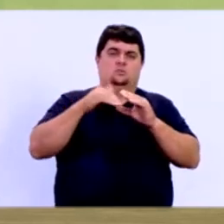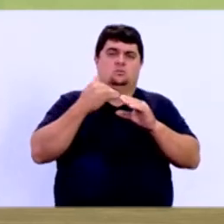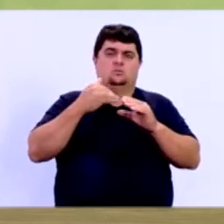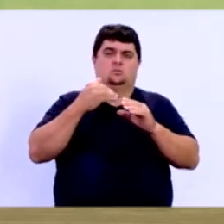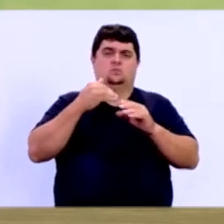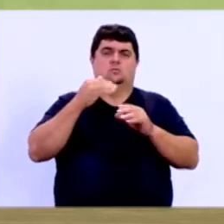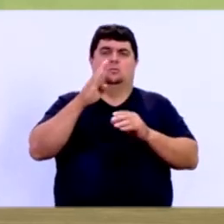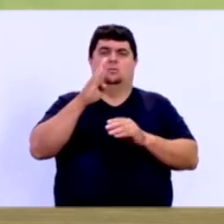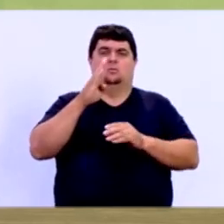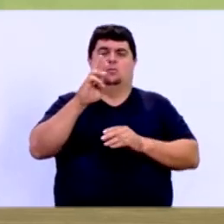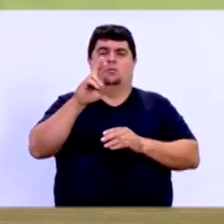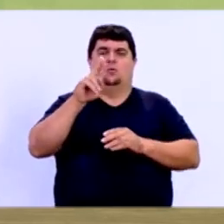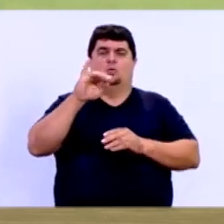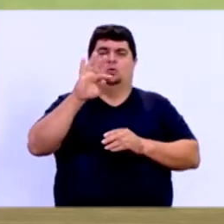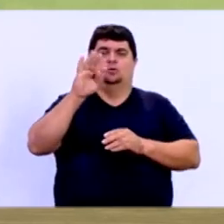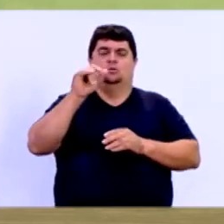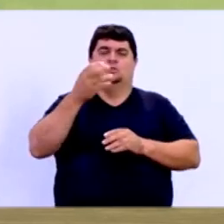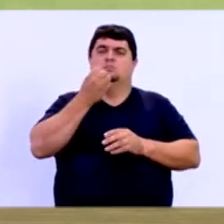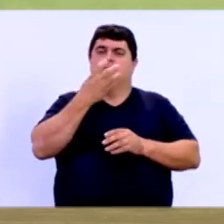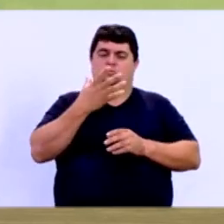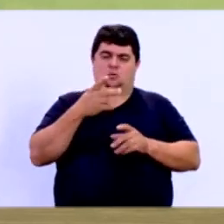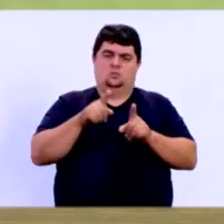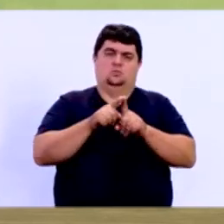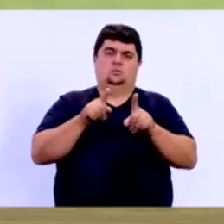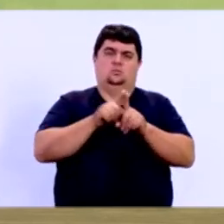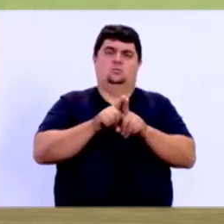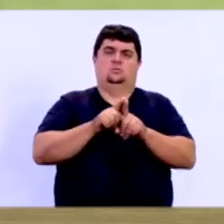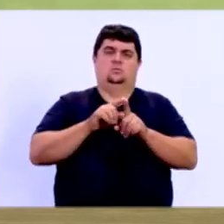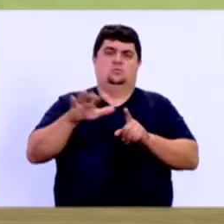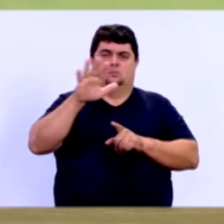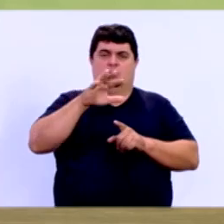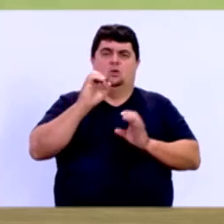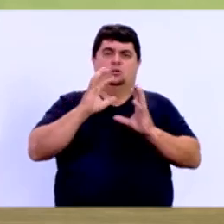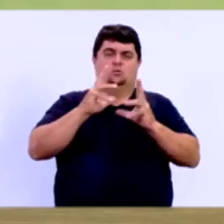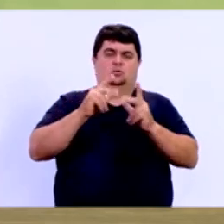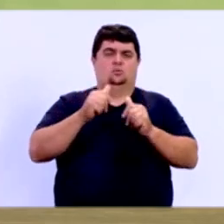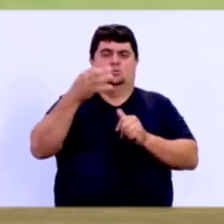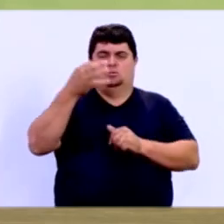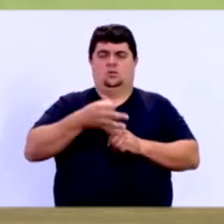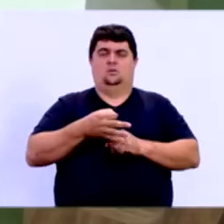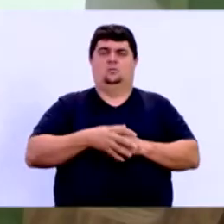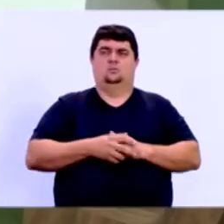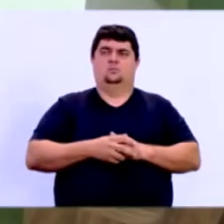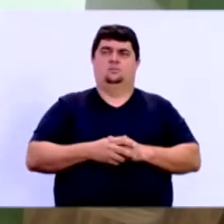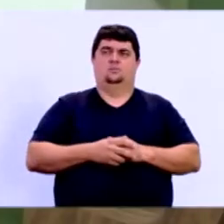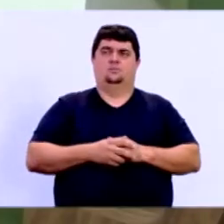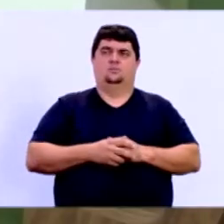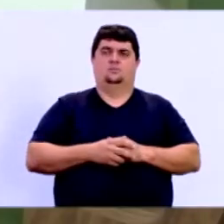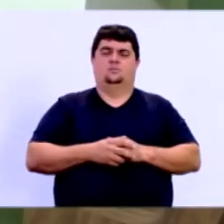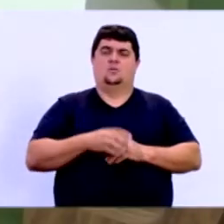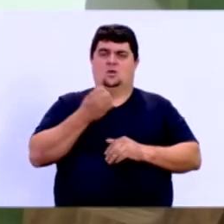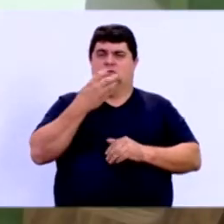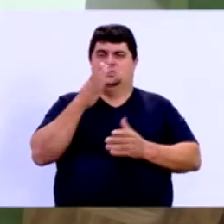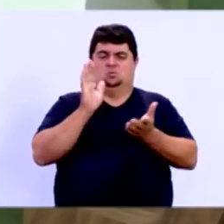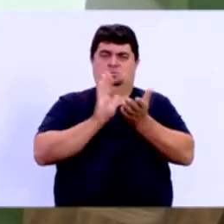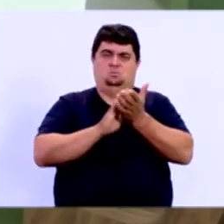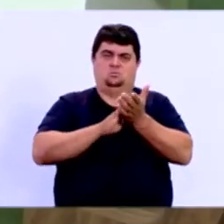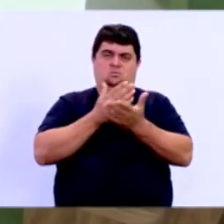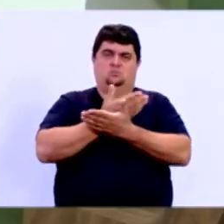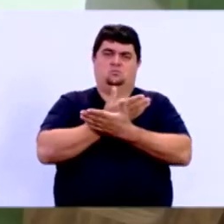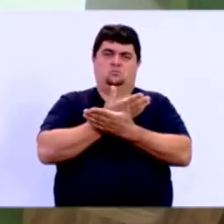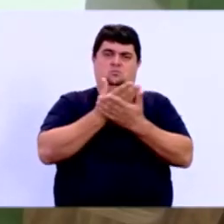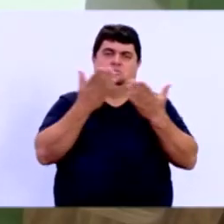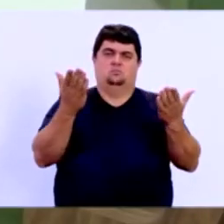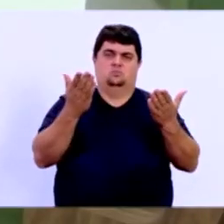de Buritis tem uma participação muito boa também e no geral estão acertando todas as questões, professor. Legal, legal, muito bom. Parabéns você,